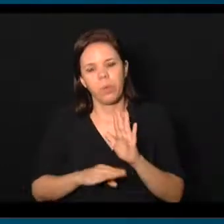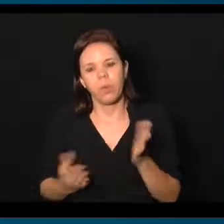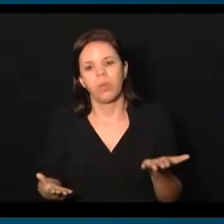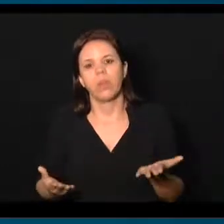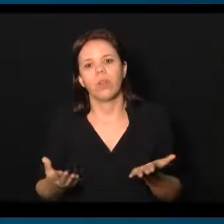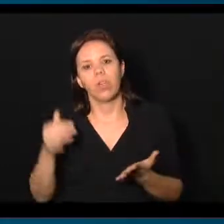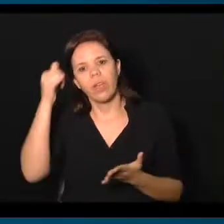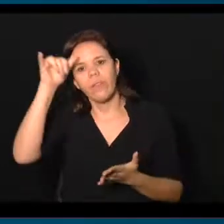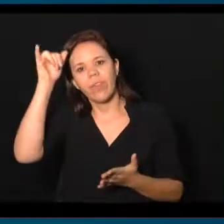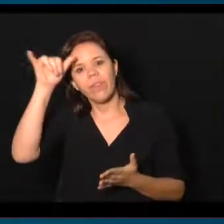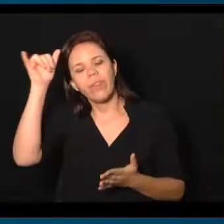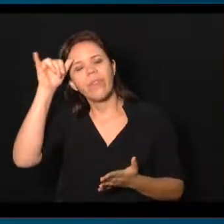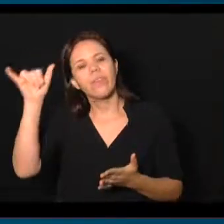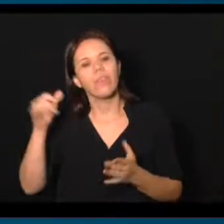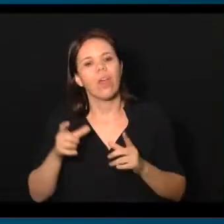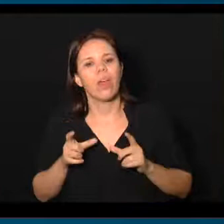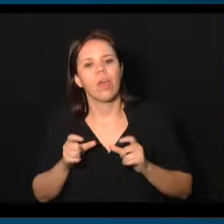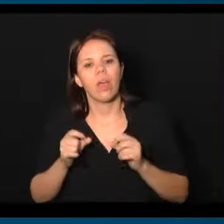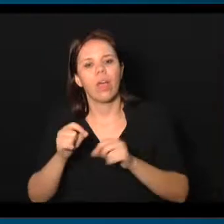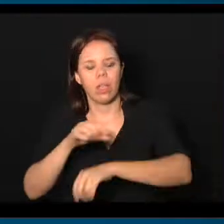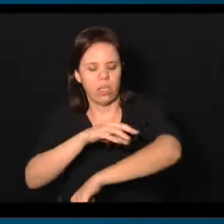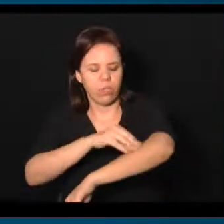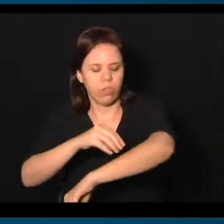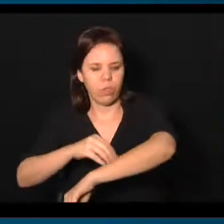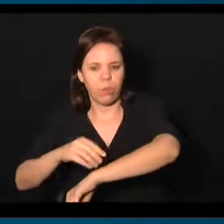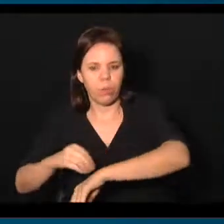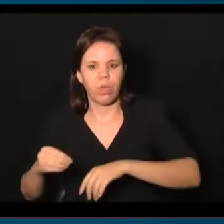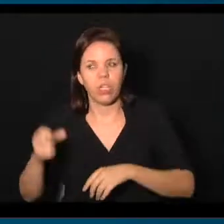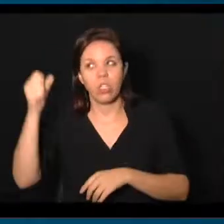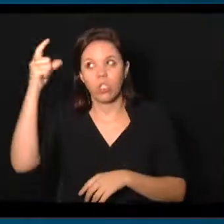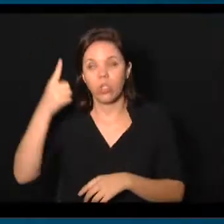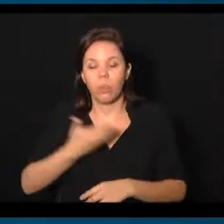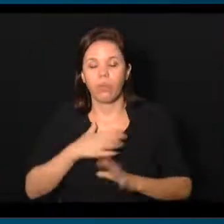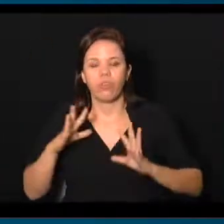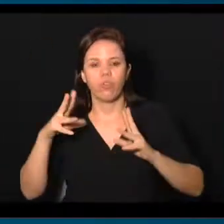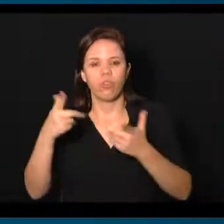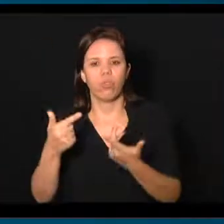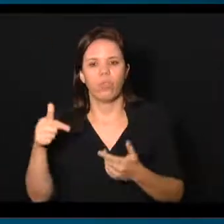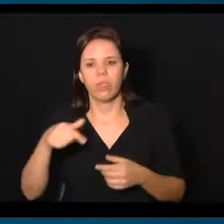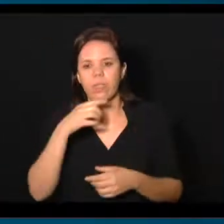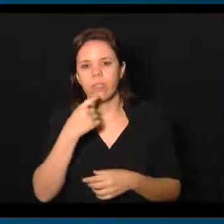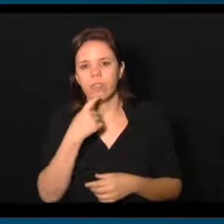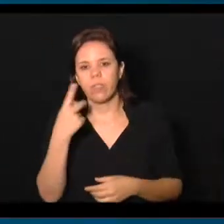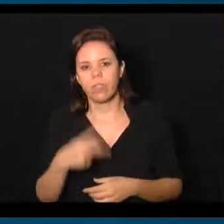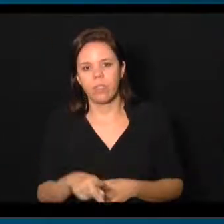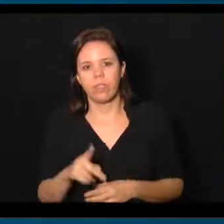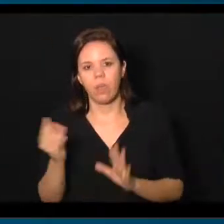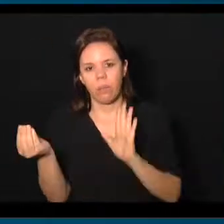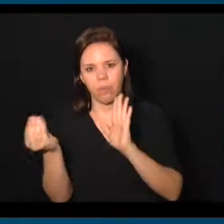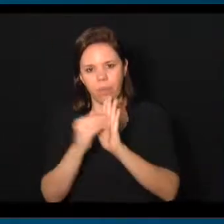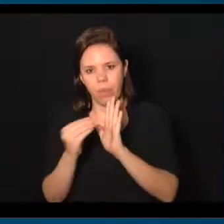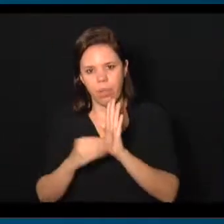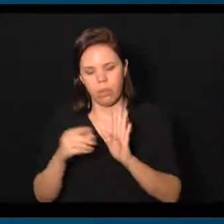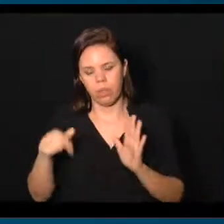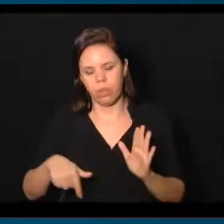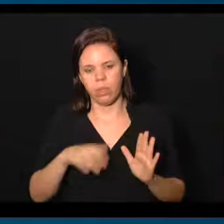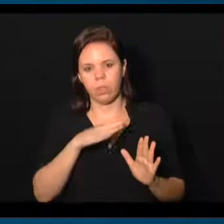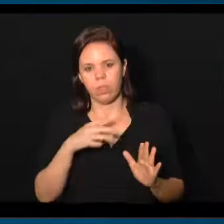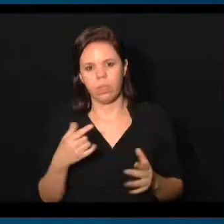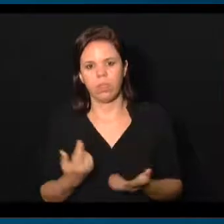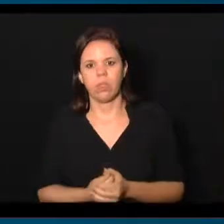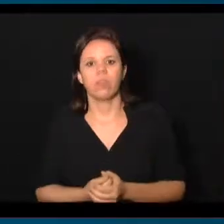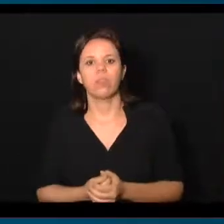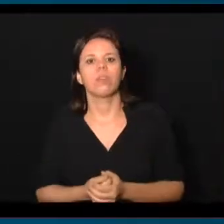de pele Sol Amigo de Todos no município de Campinas. O programa vai fazer parte do calendário oficial do município e